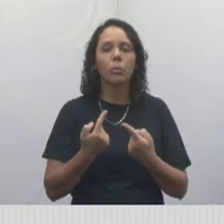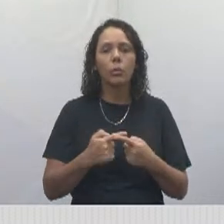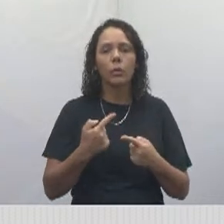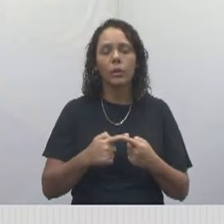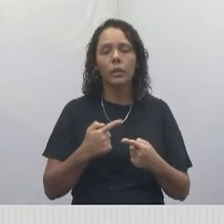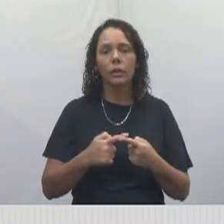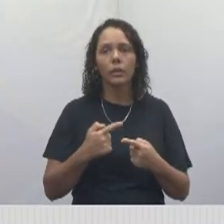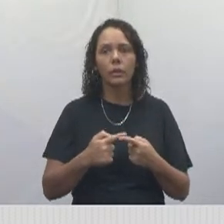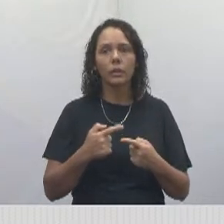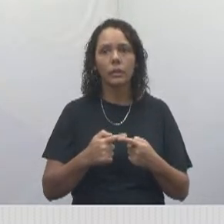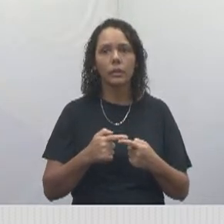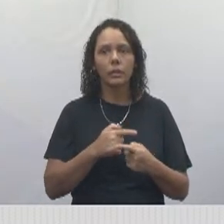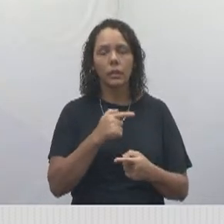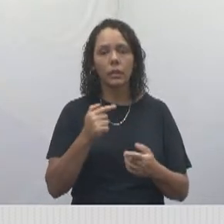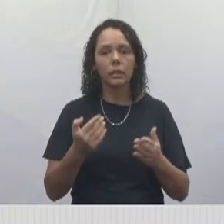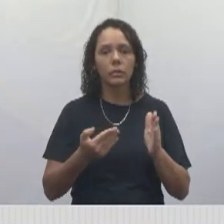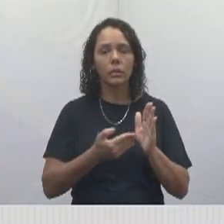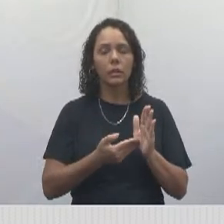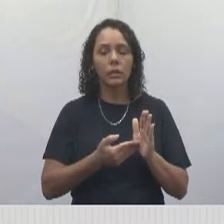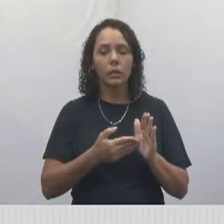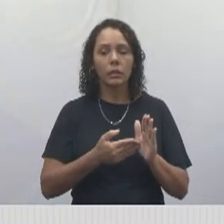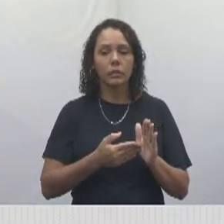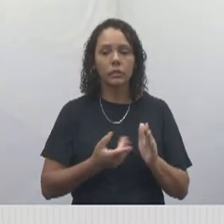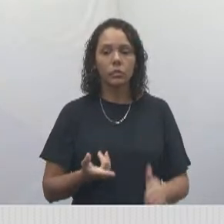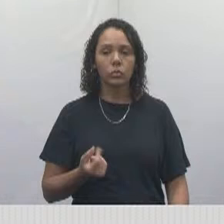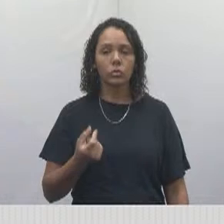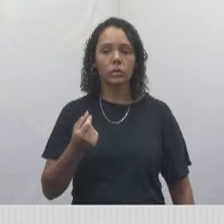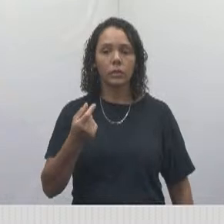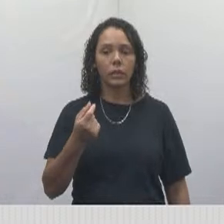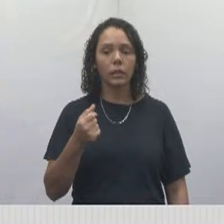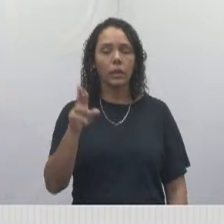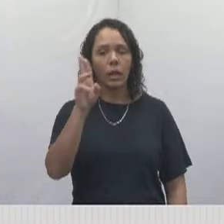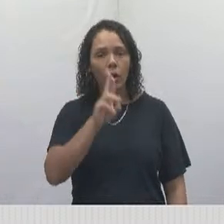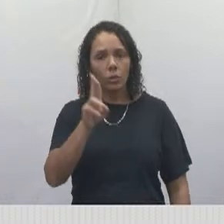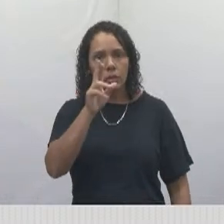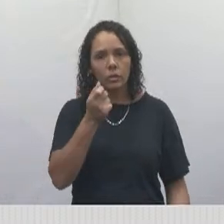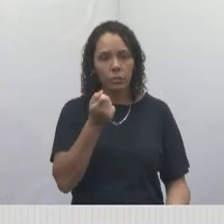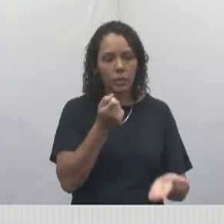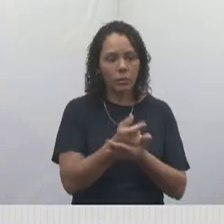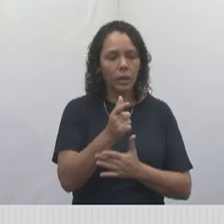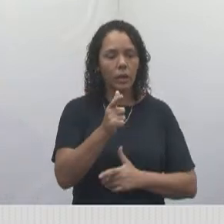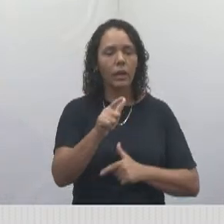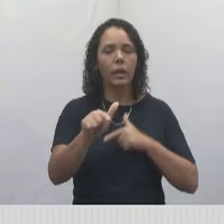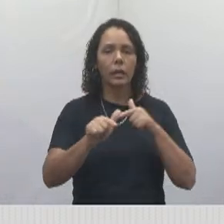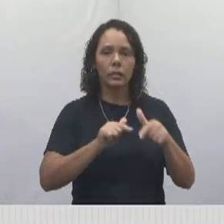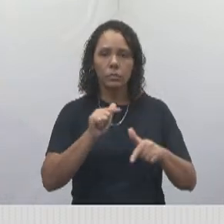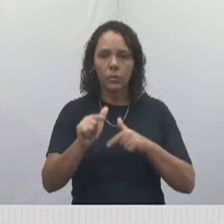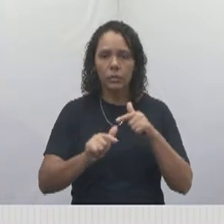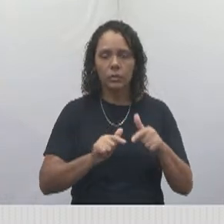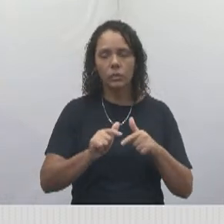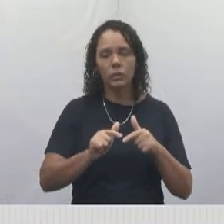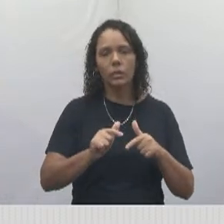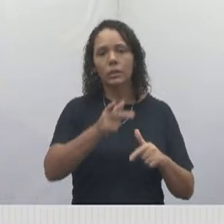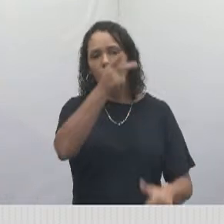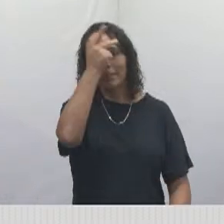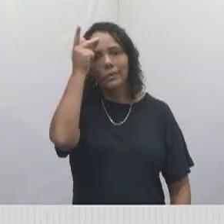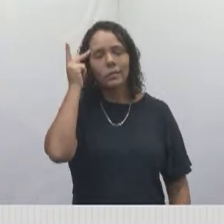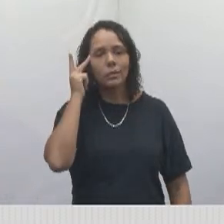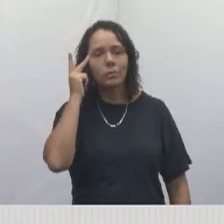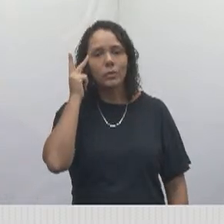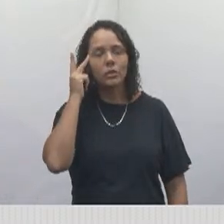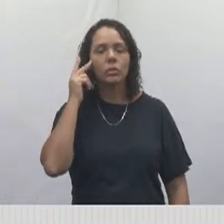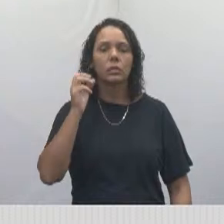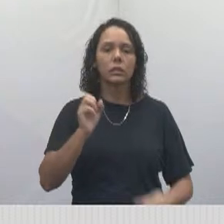que sai para os trabalhadores das OS, para a Santa Casa, para os trabalhadores da limpeza pública e de transporte,